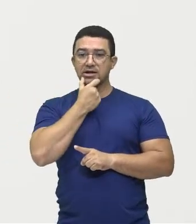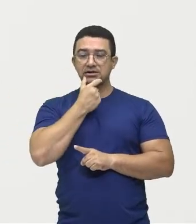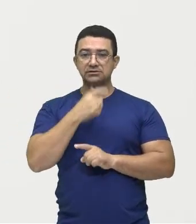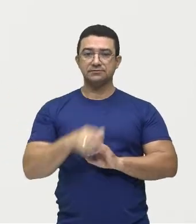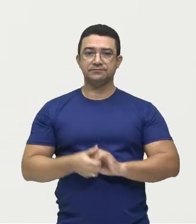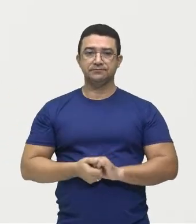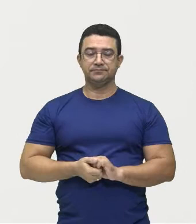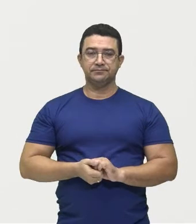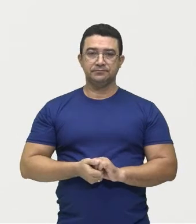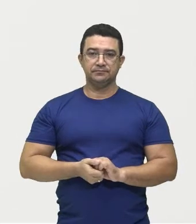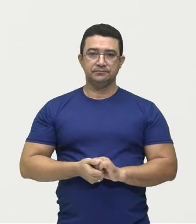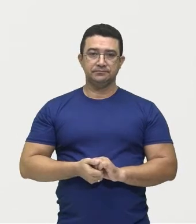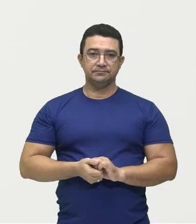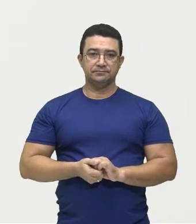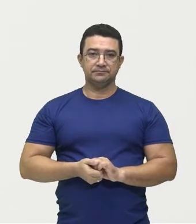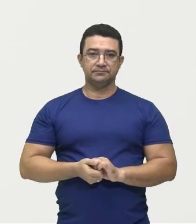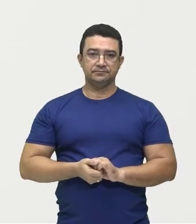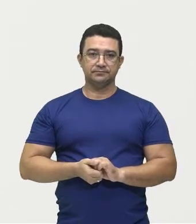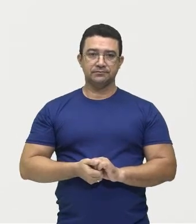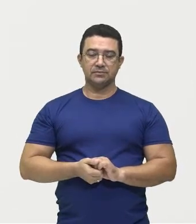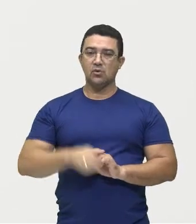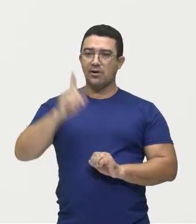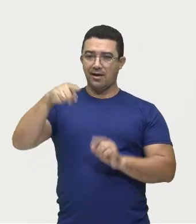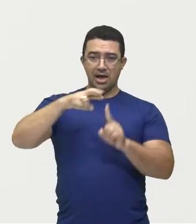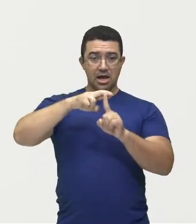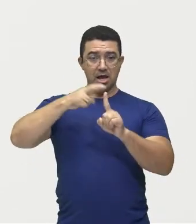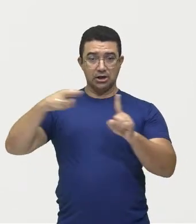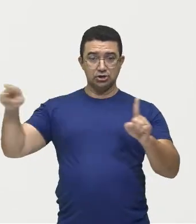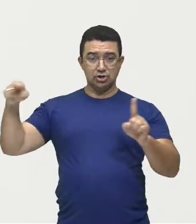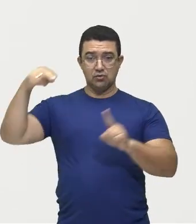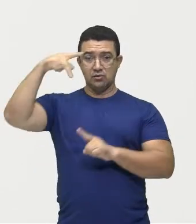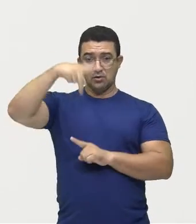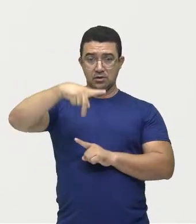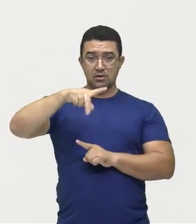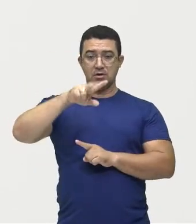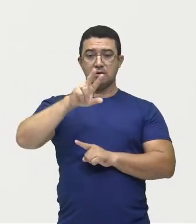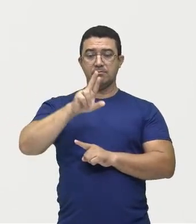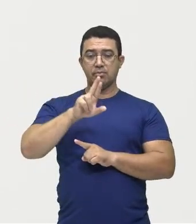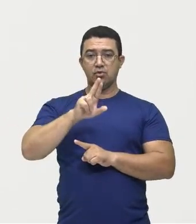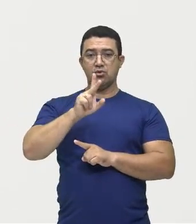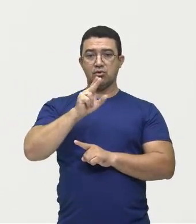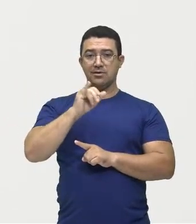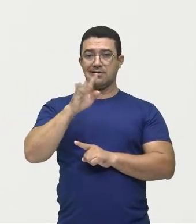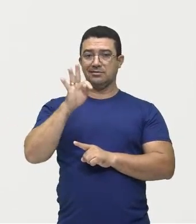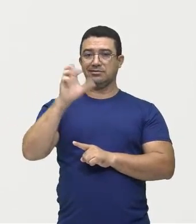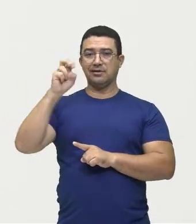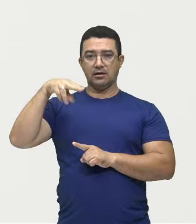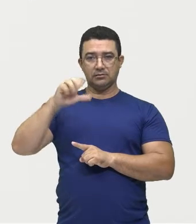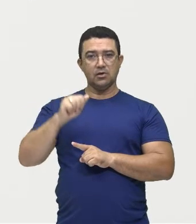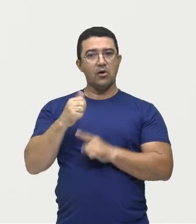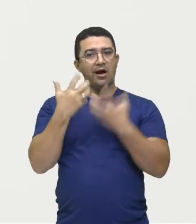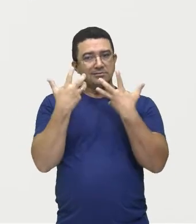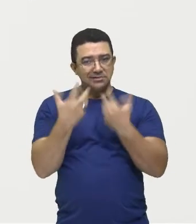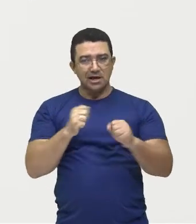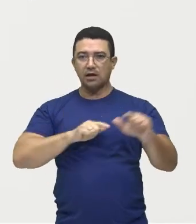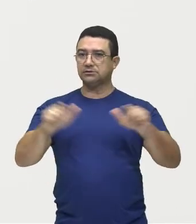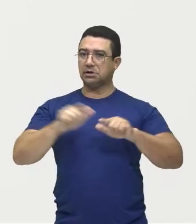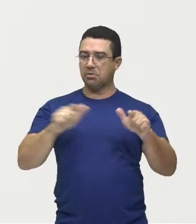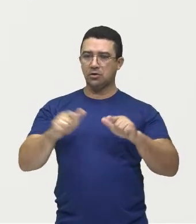e posteriormente Estados Unidos, eram da religião puritana, que encaravam o trabalho como virtude. Vamos ver o que o comentário fala para a